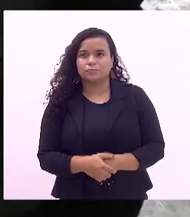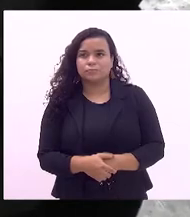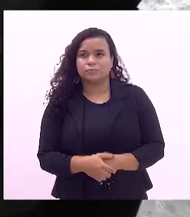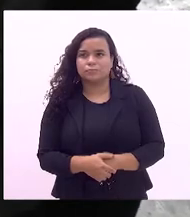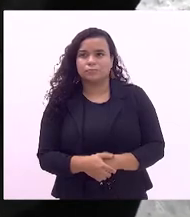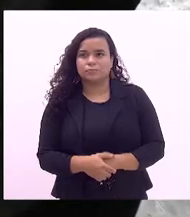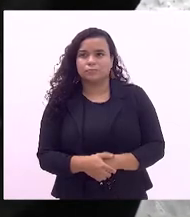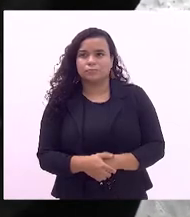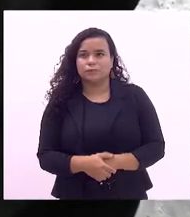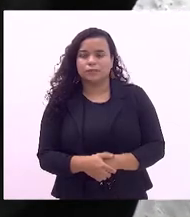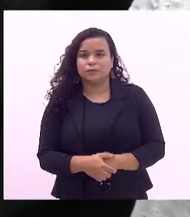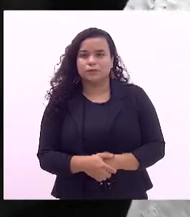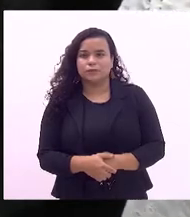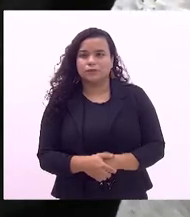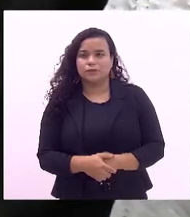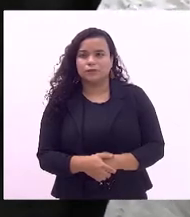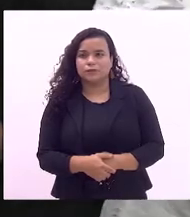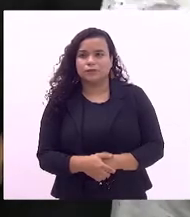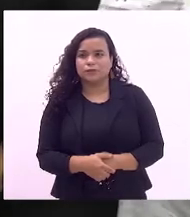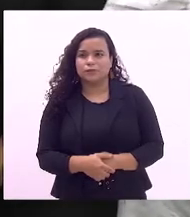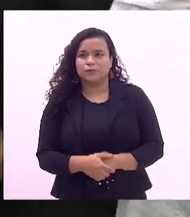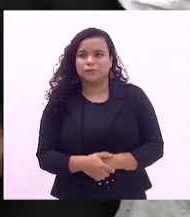E aí